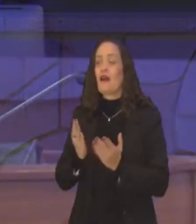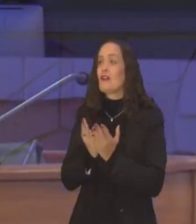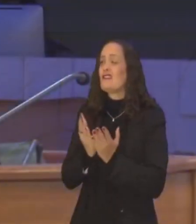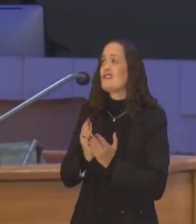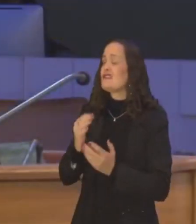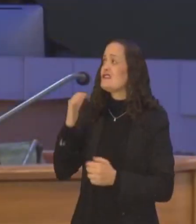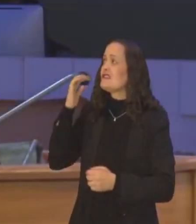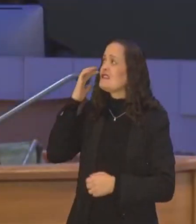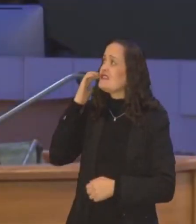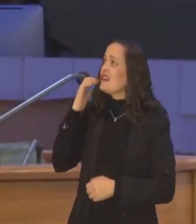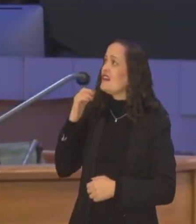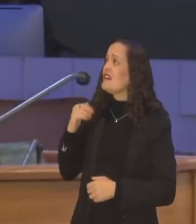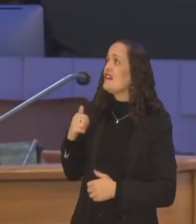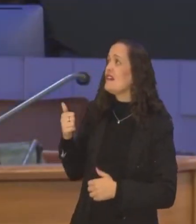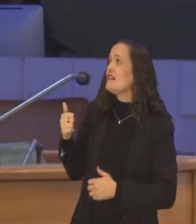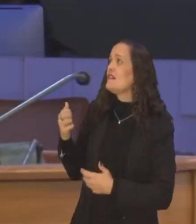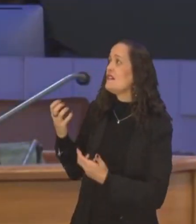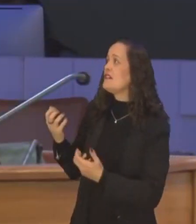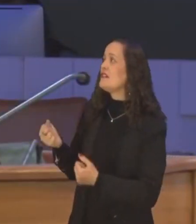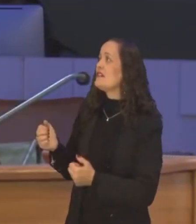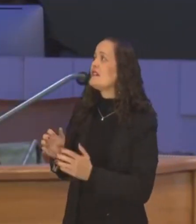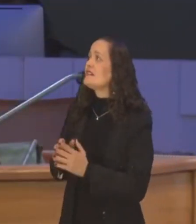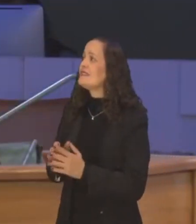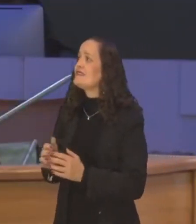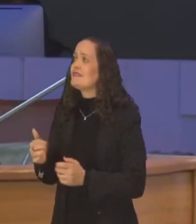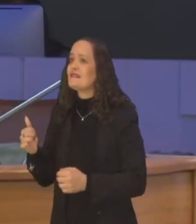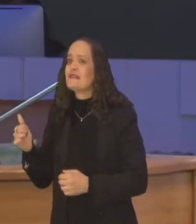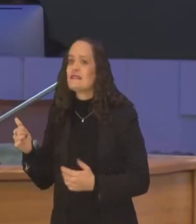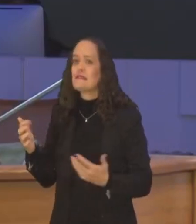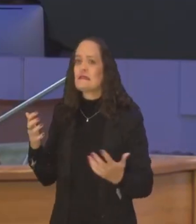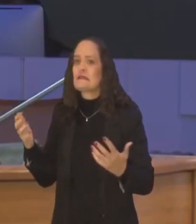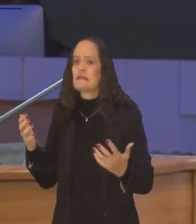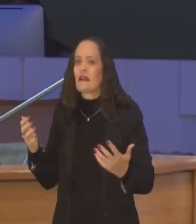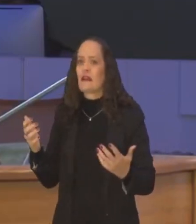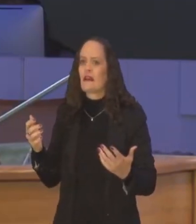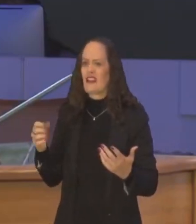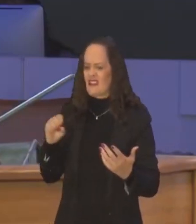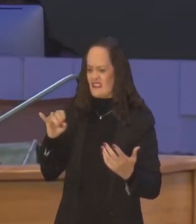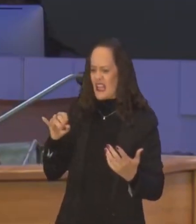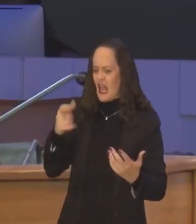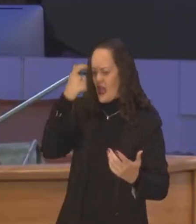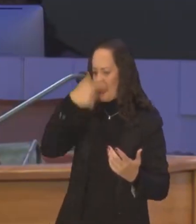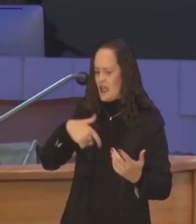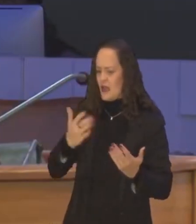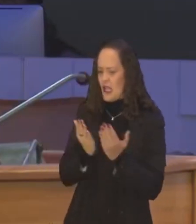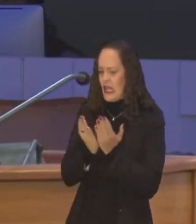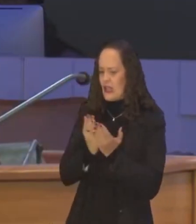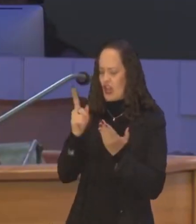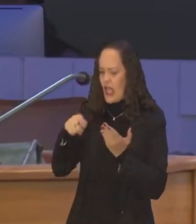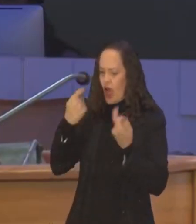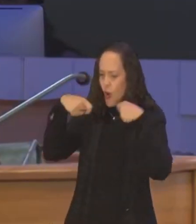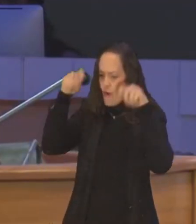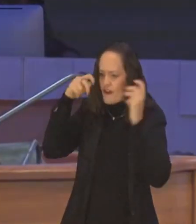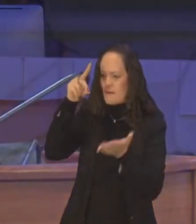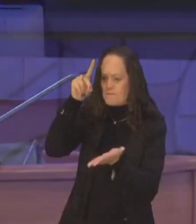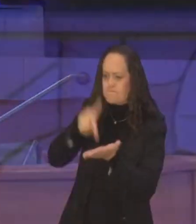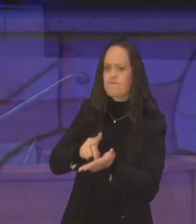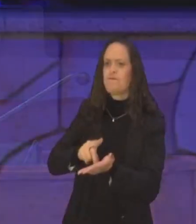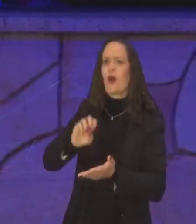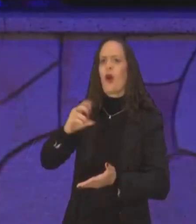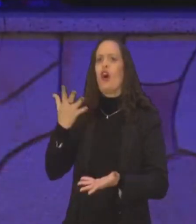tem um discernimento espiritual para saber se aquela pessoa é ovelha, se aquela pessoa é um lobo, e aquela pessoa muitas vezes